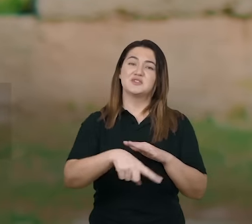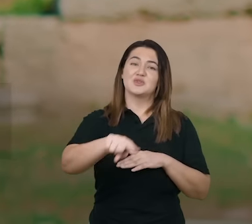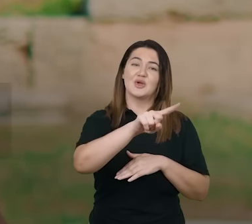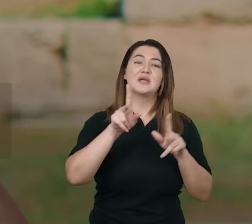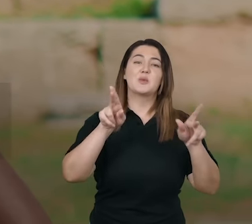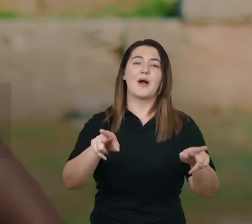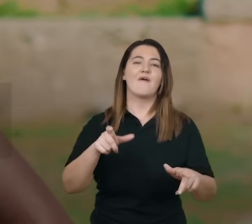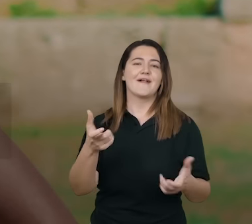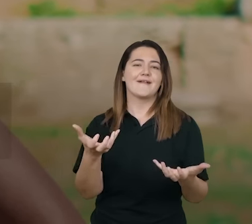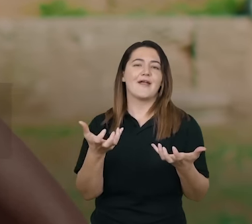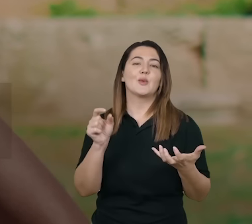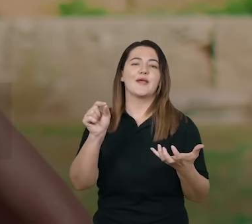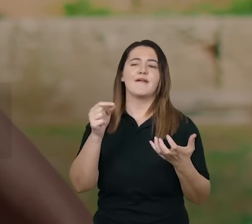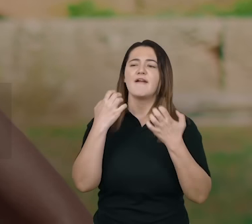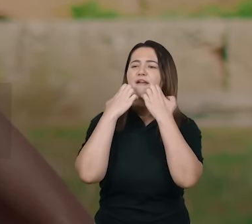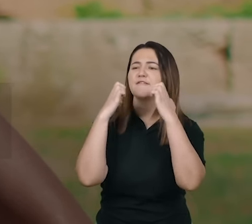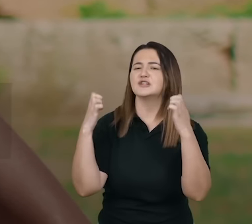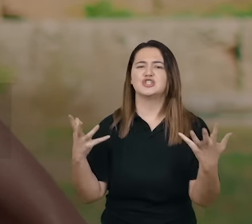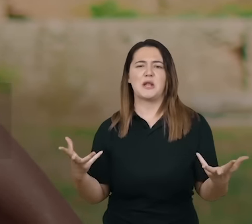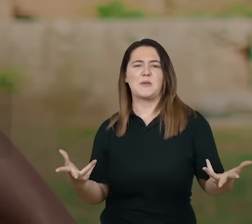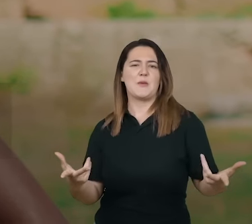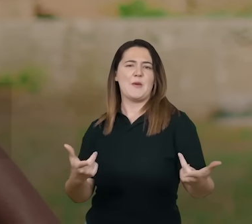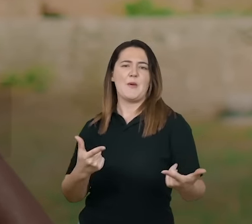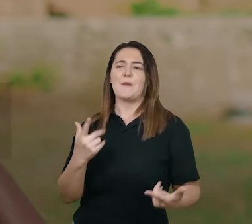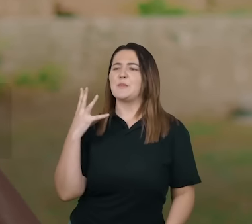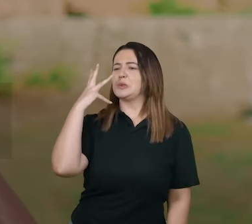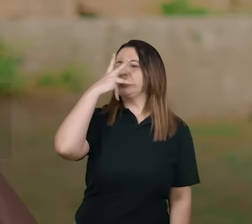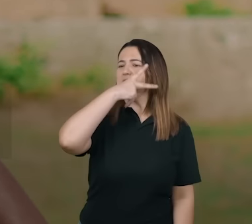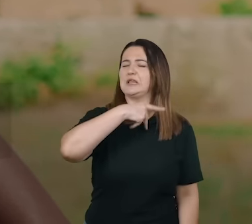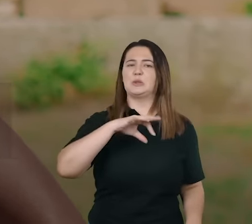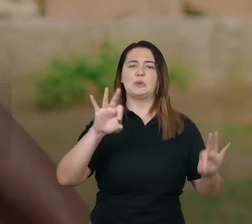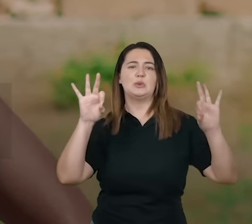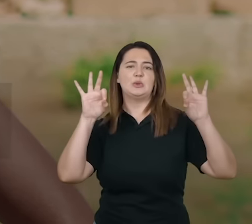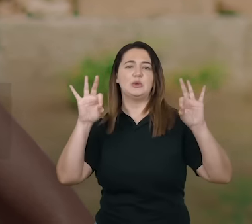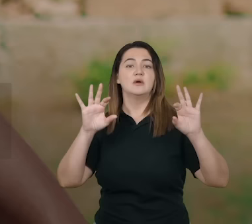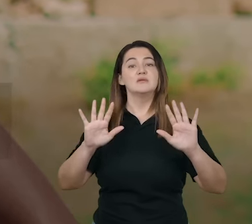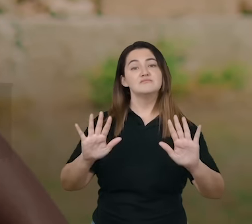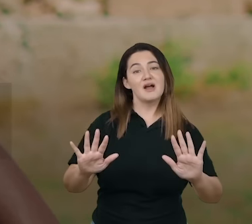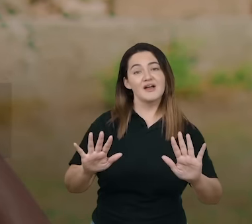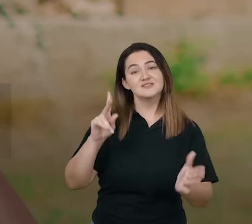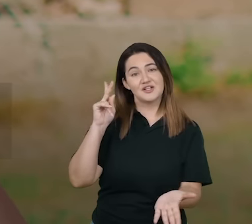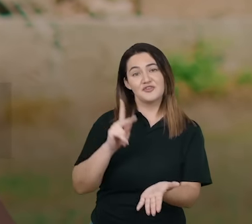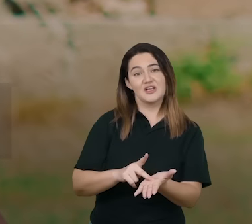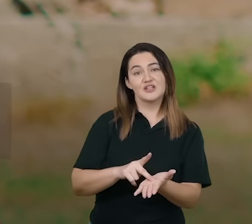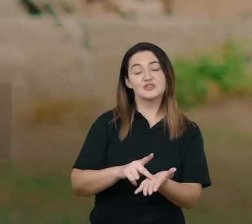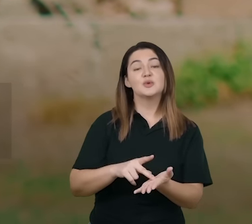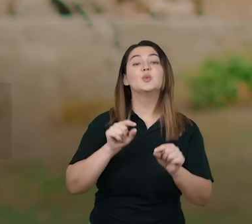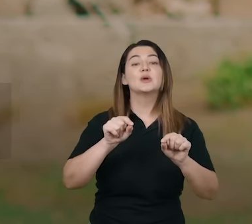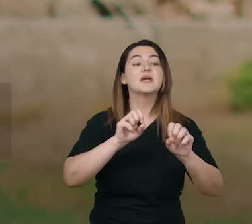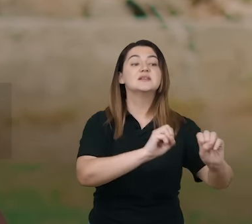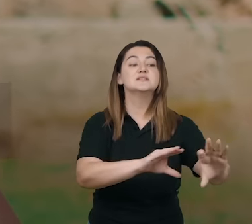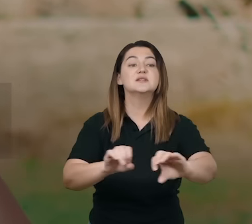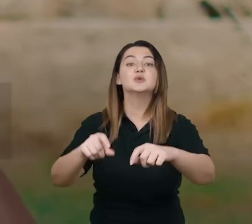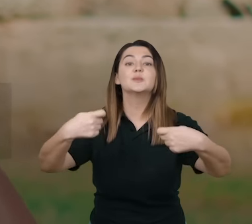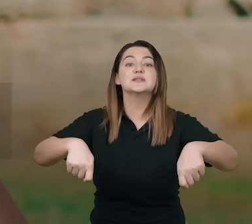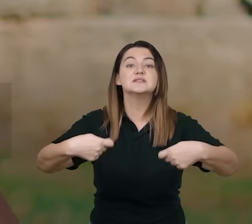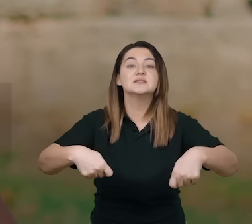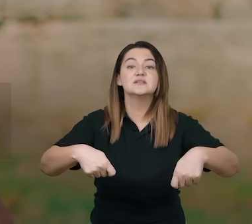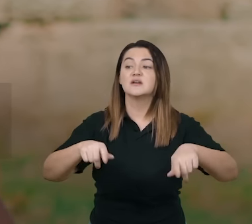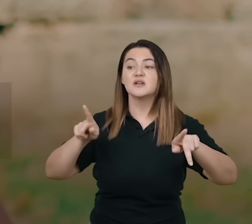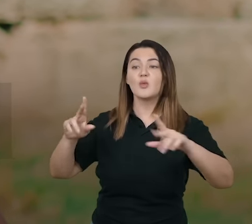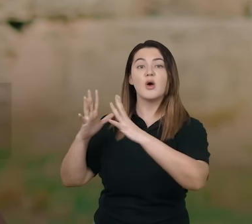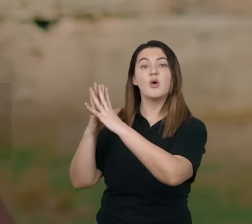queremos enfeitar o evangelho para ele se tornar mais atrativo. Talvez o que eu precise é do espírito de